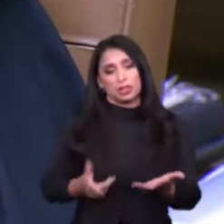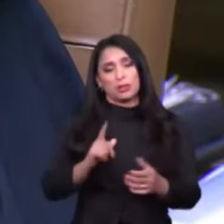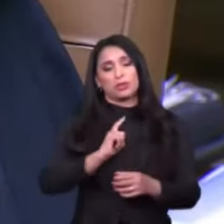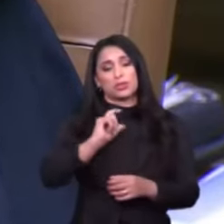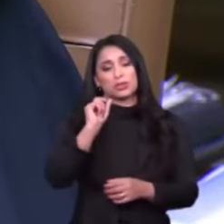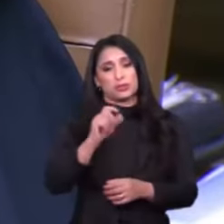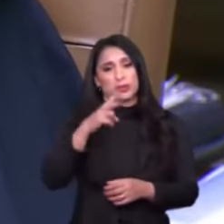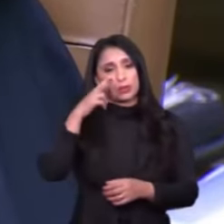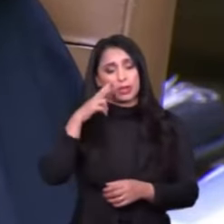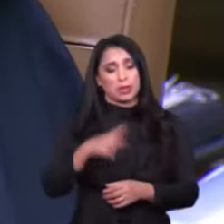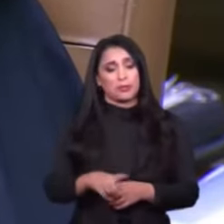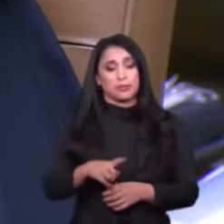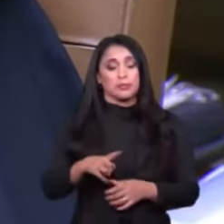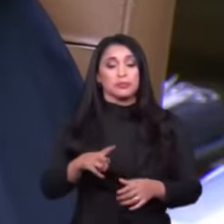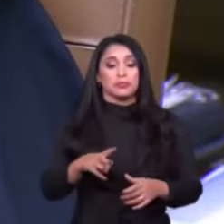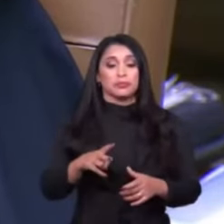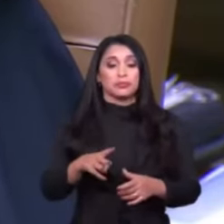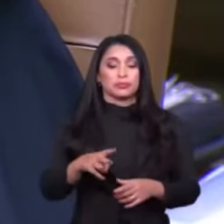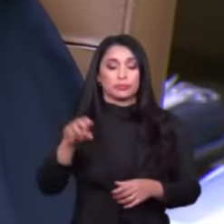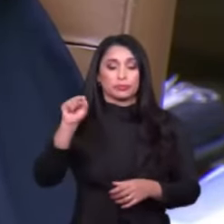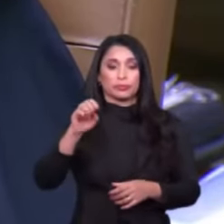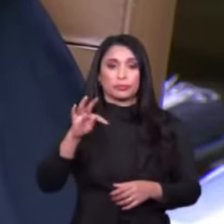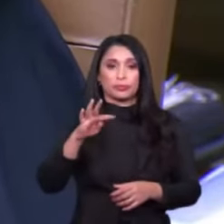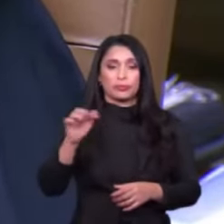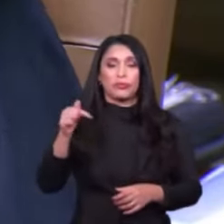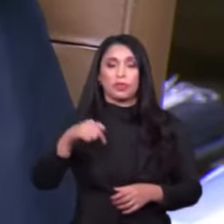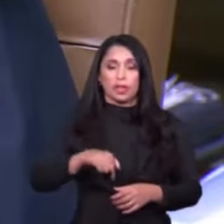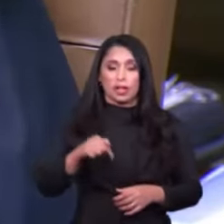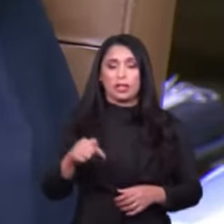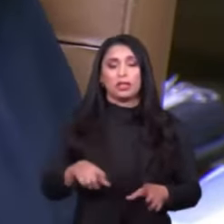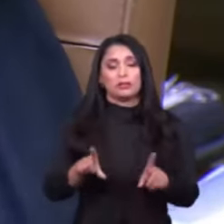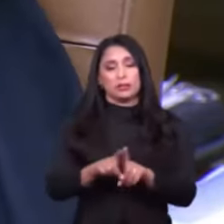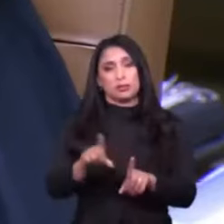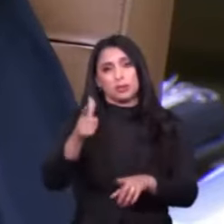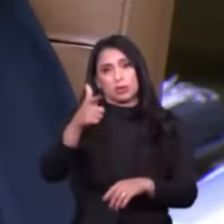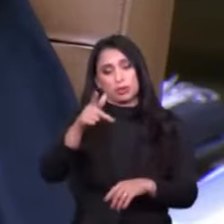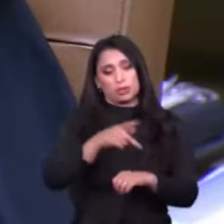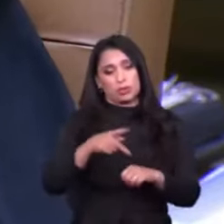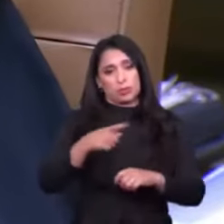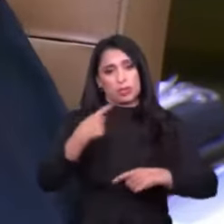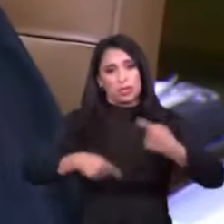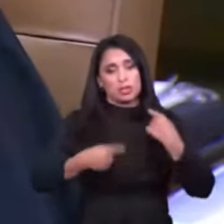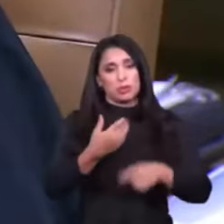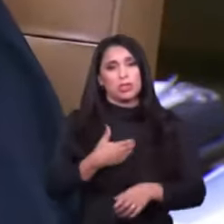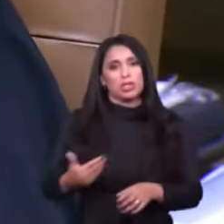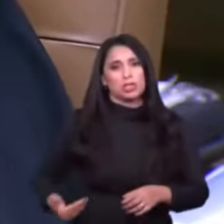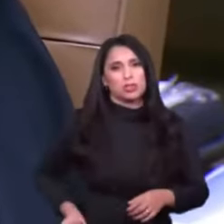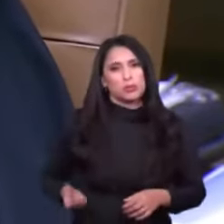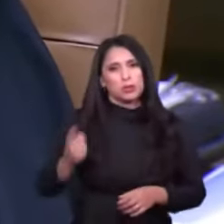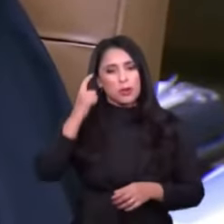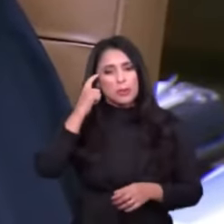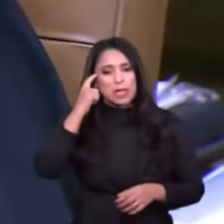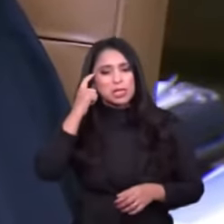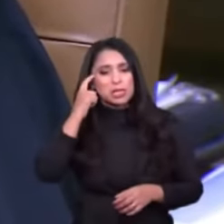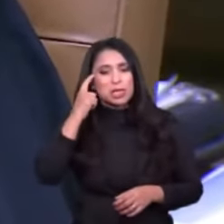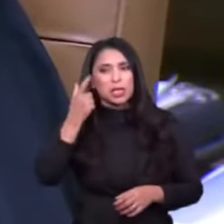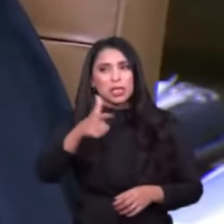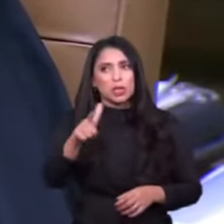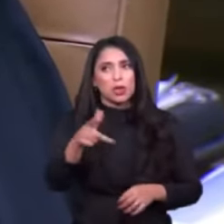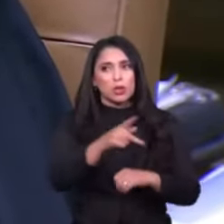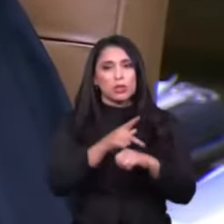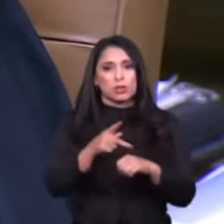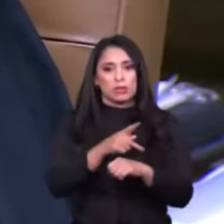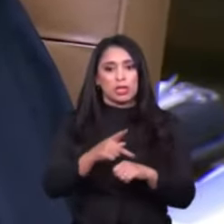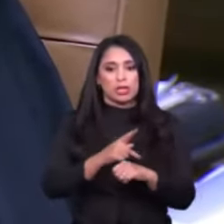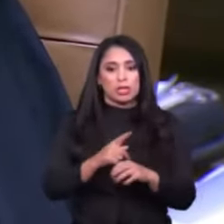prevalece nessa corte, com o da maioria dos países. Quando essa política pública foi pensada e executada em outros países,